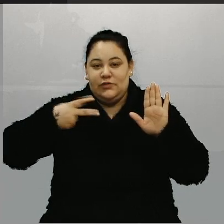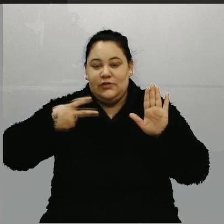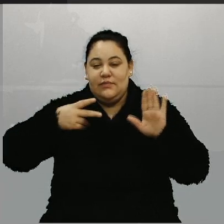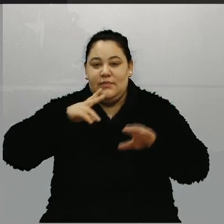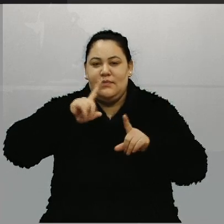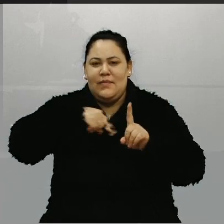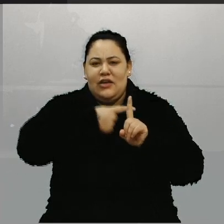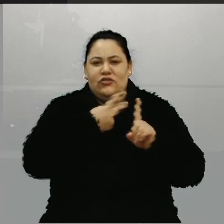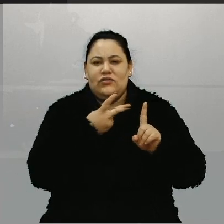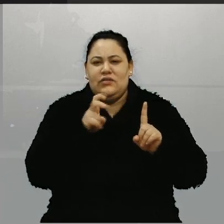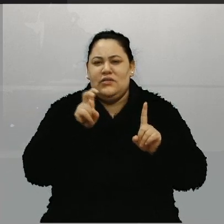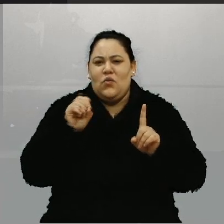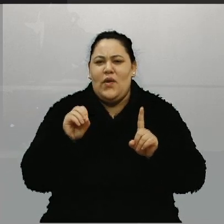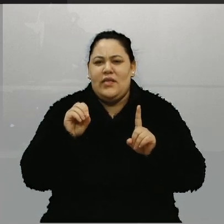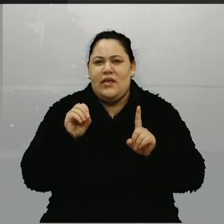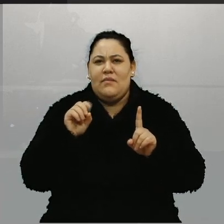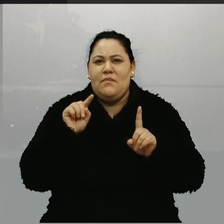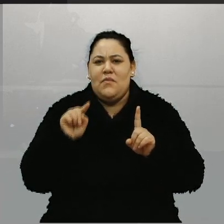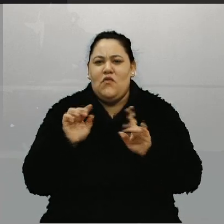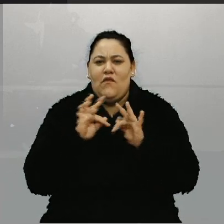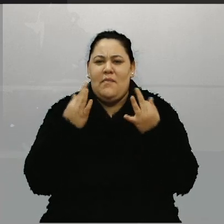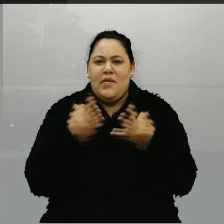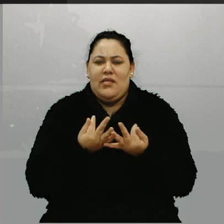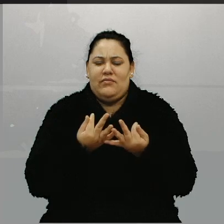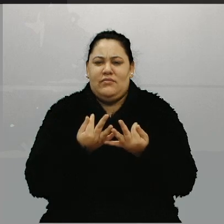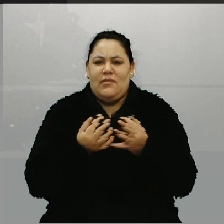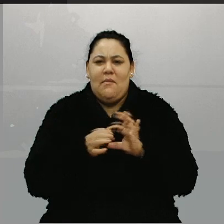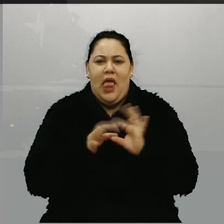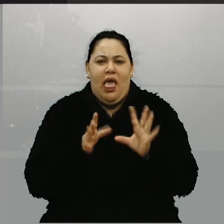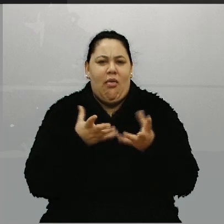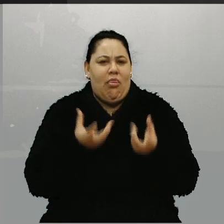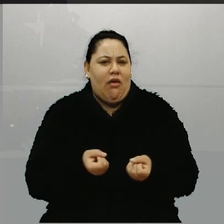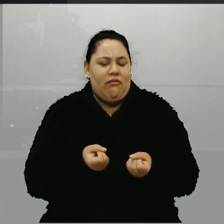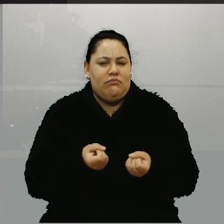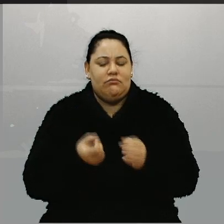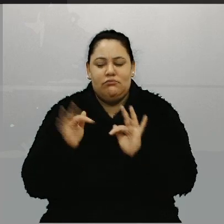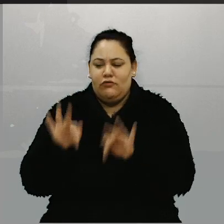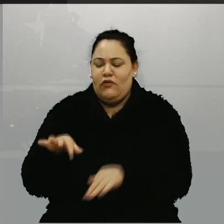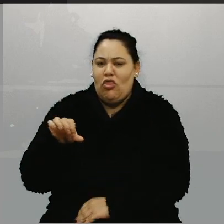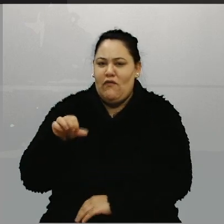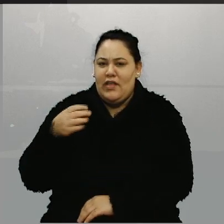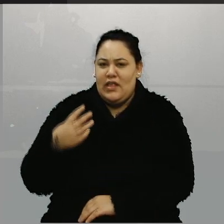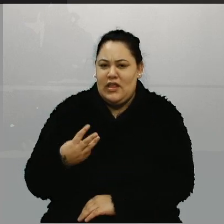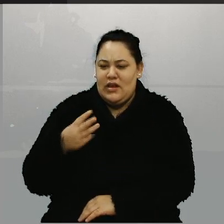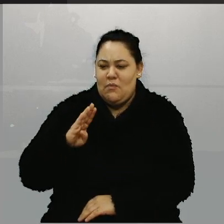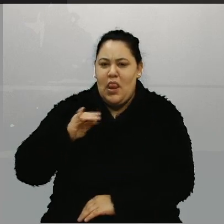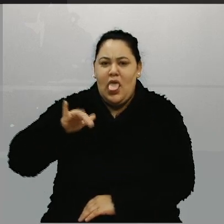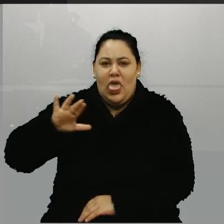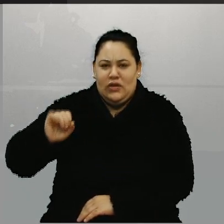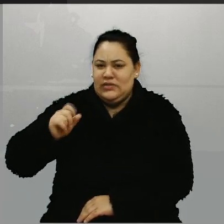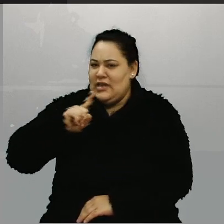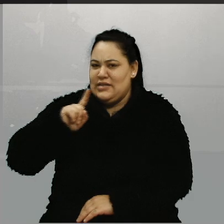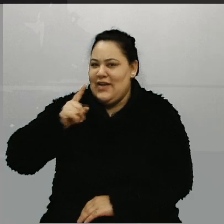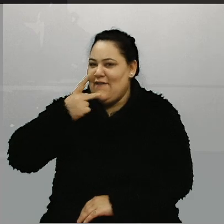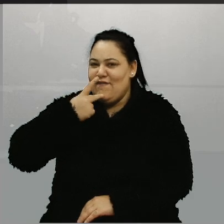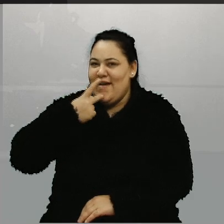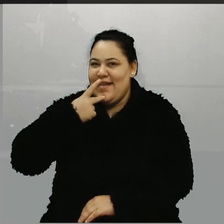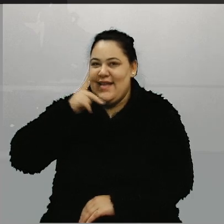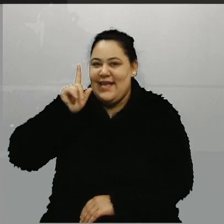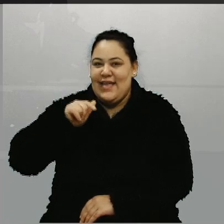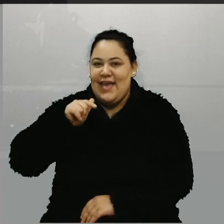famílias habilitadas a receber. E no final desses 93 bilhões onde eles citam, eles não falam que isso é a soma de todos